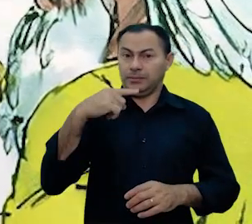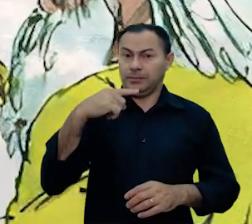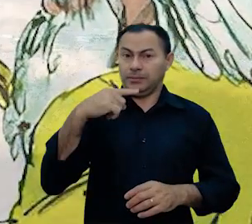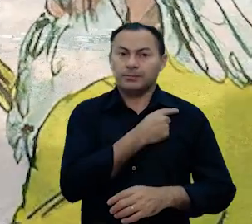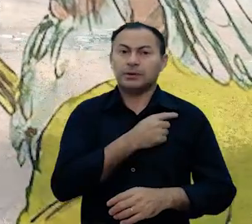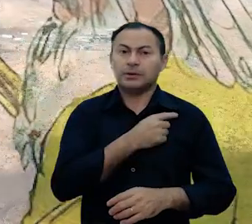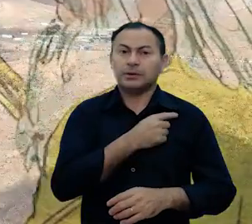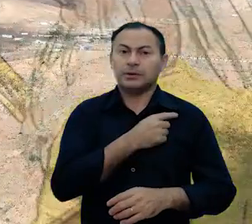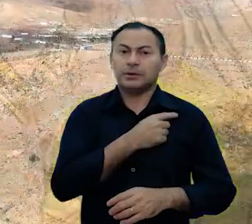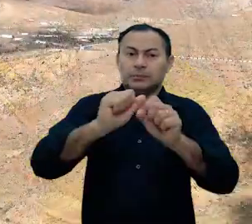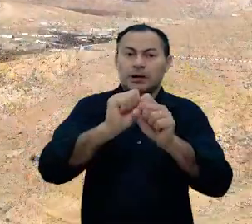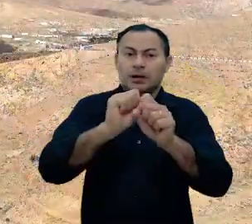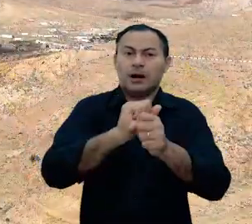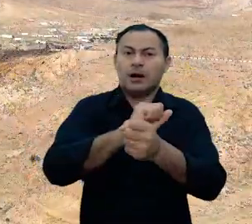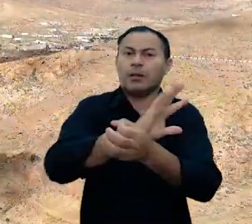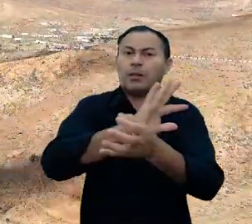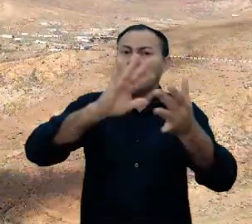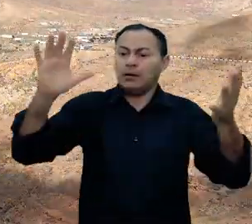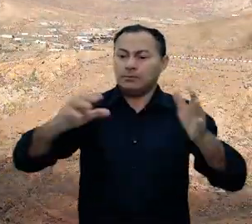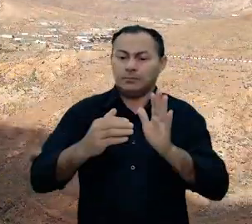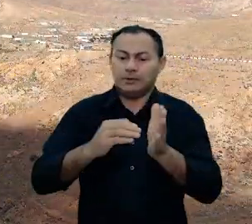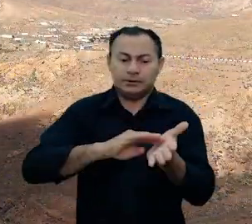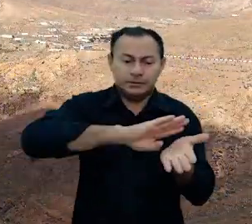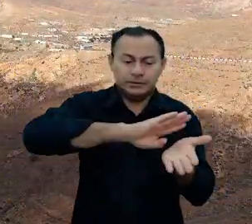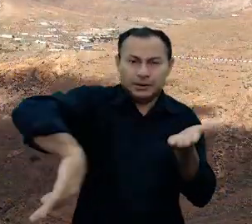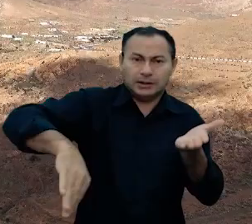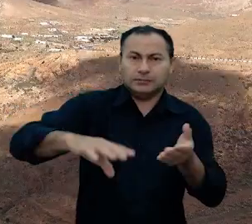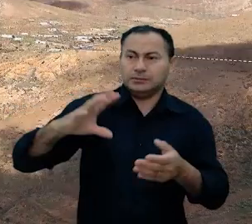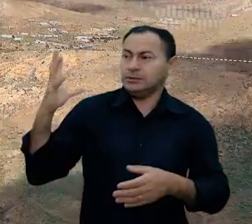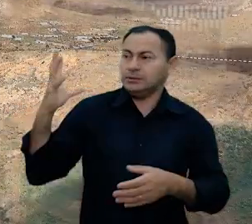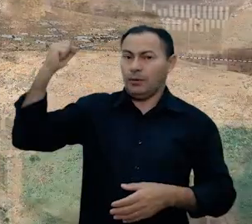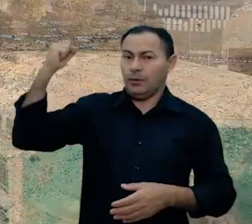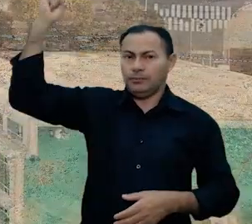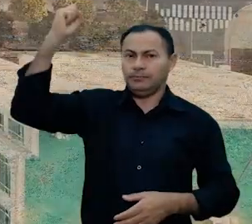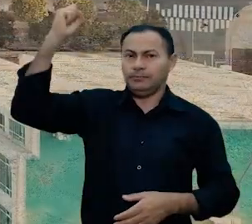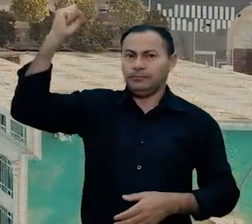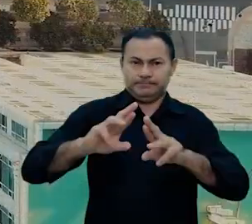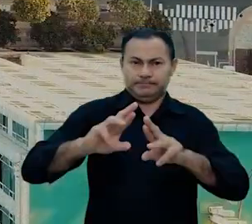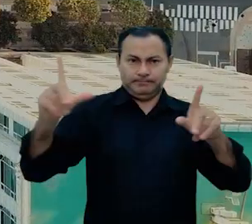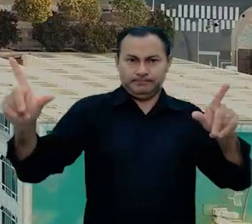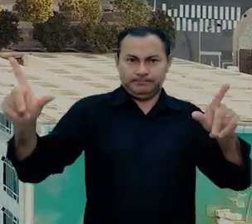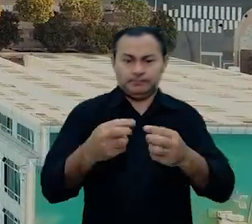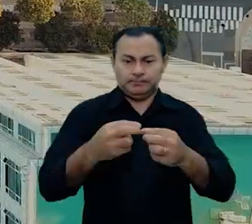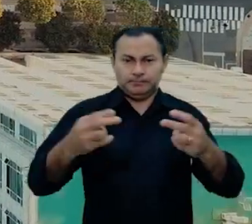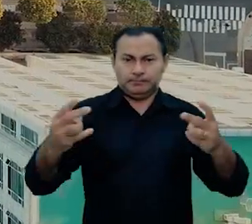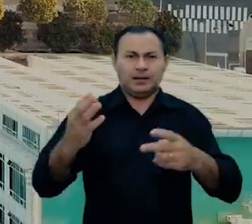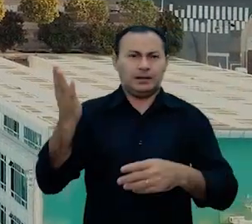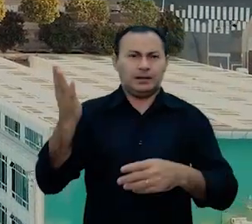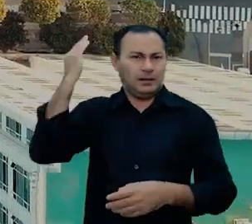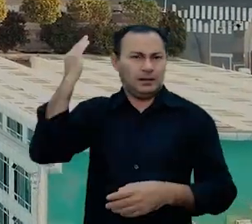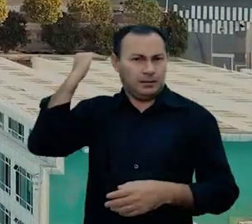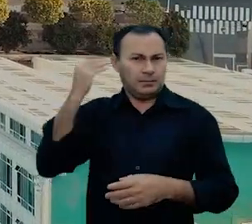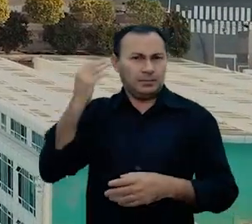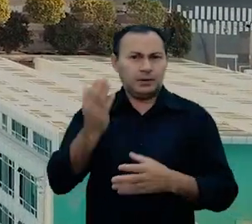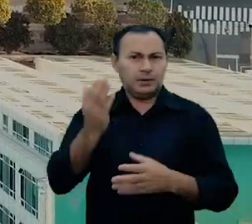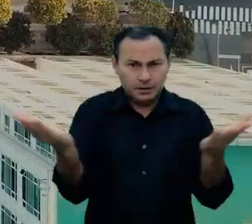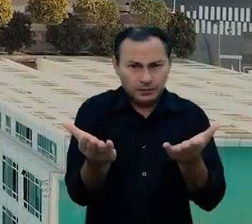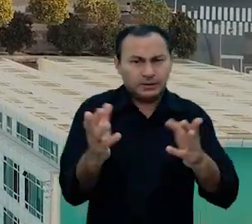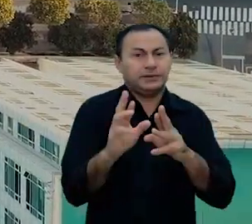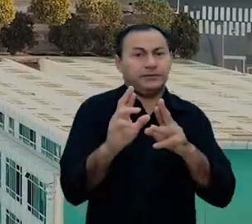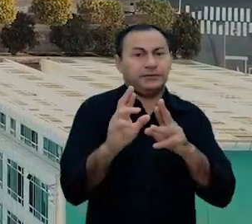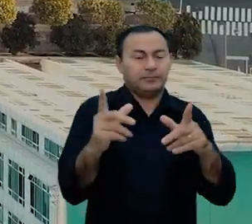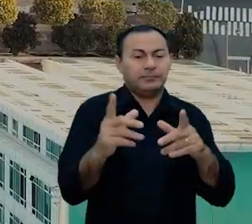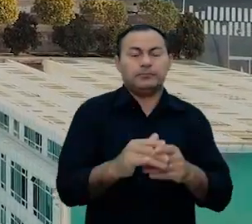e Deus parece escrever sobre sua vida Icabode. Há uma diferença em como as coisas eram naquele tempo e como são